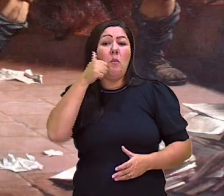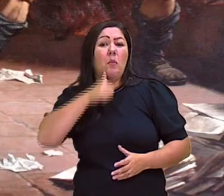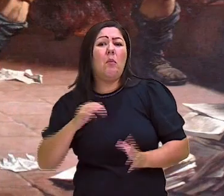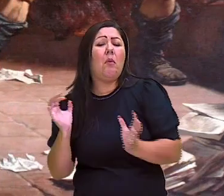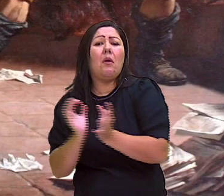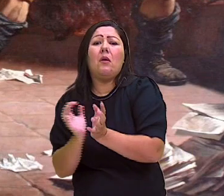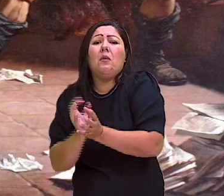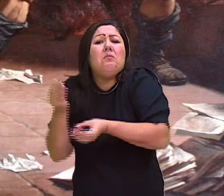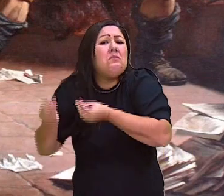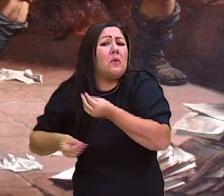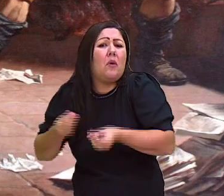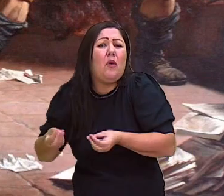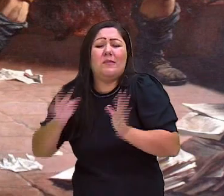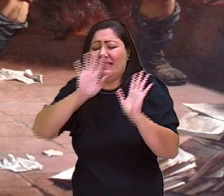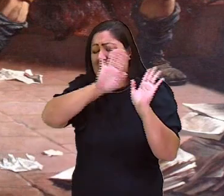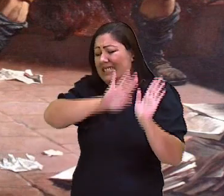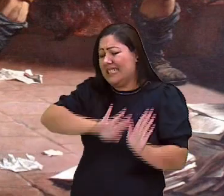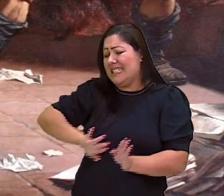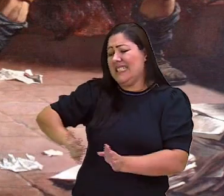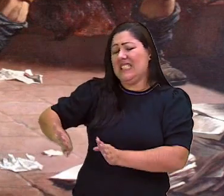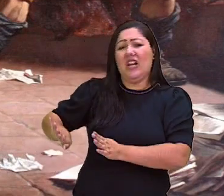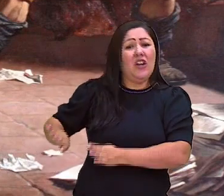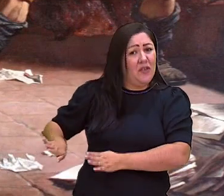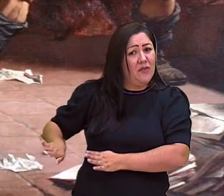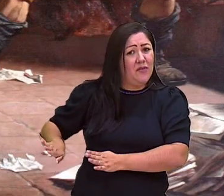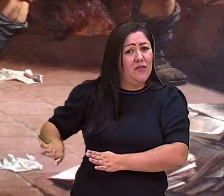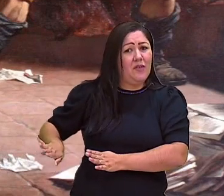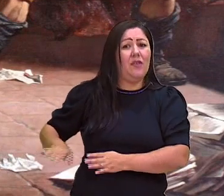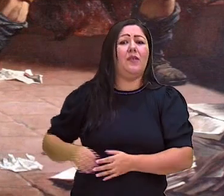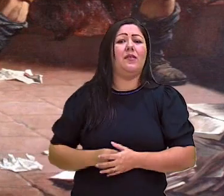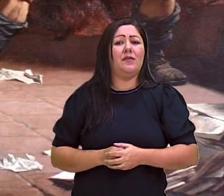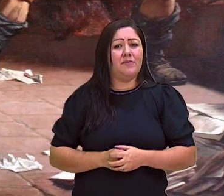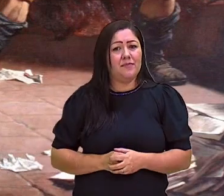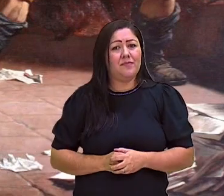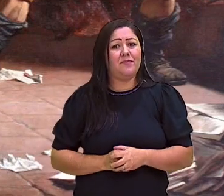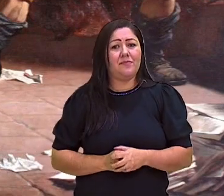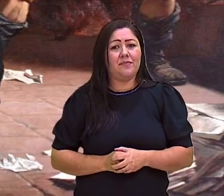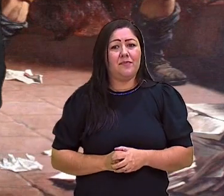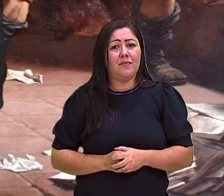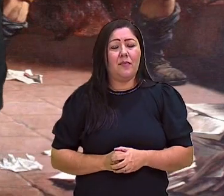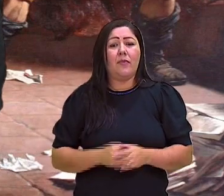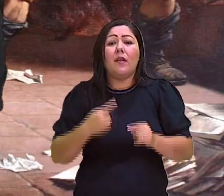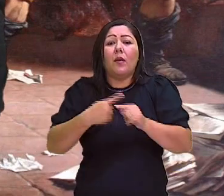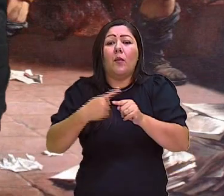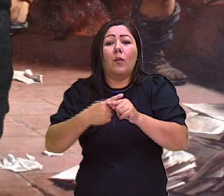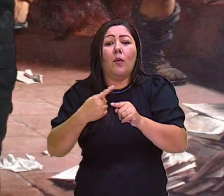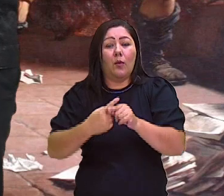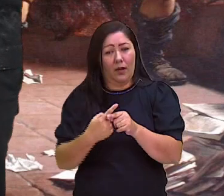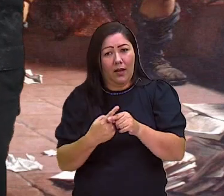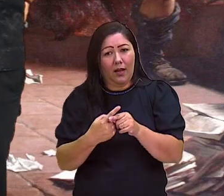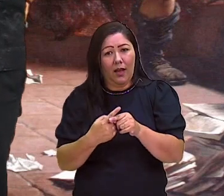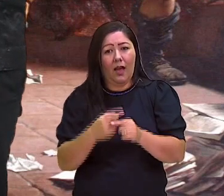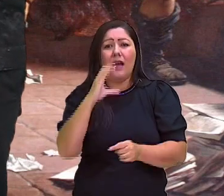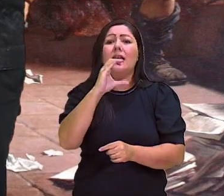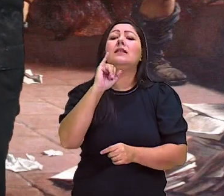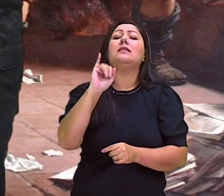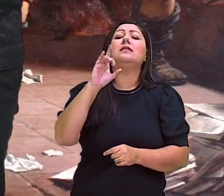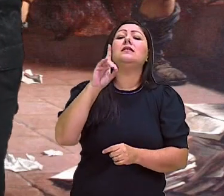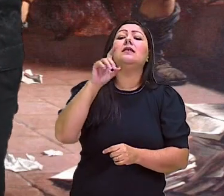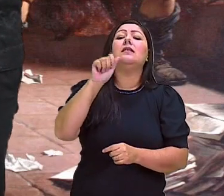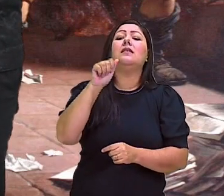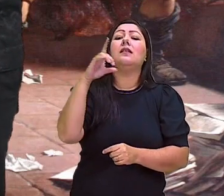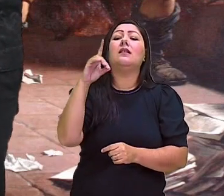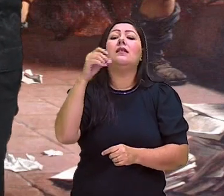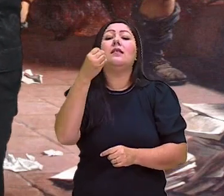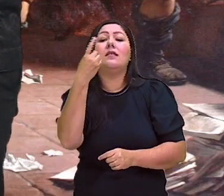mulheres estavam fora desta declaração, porque o cidadão é um indivíduo que, como membro de